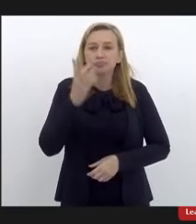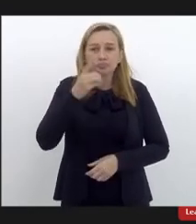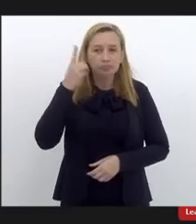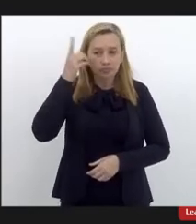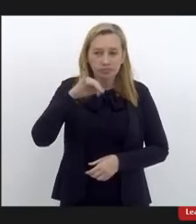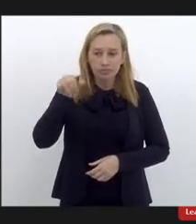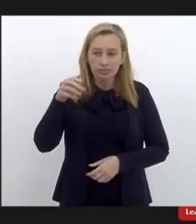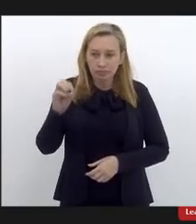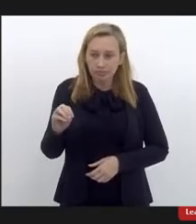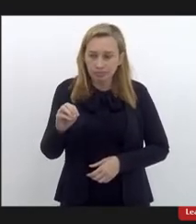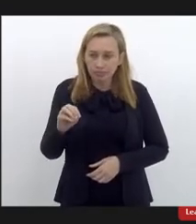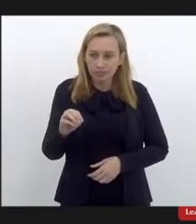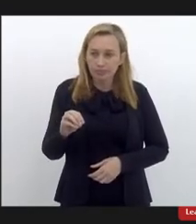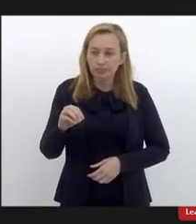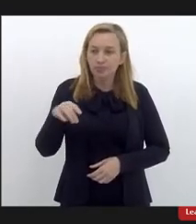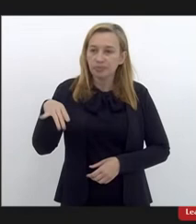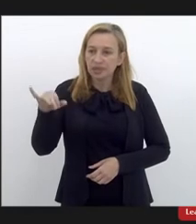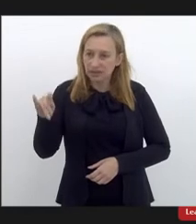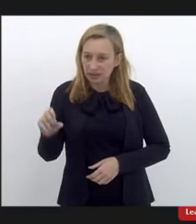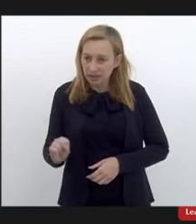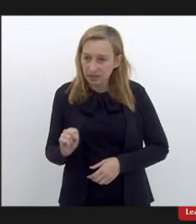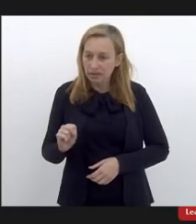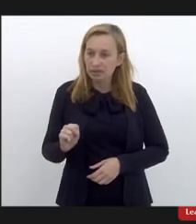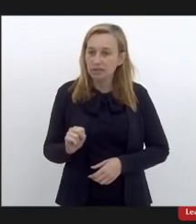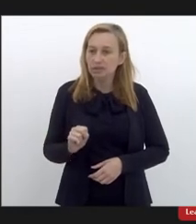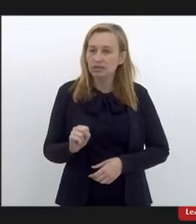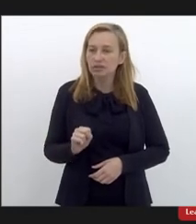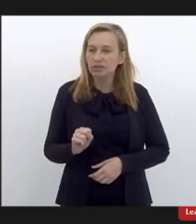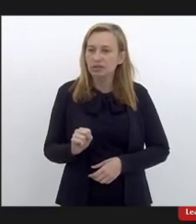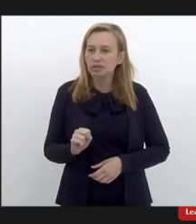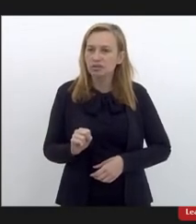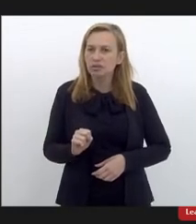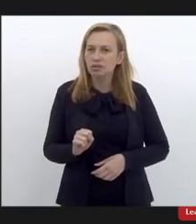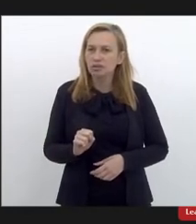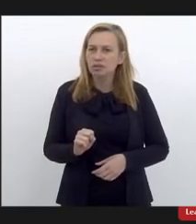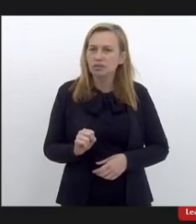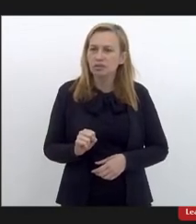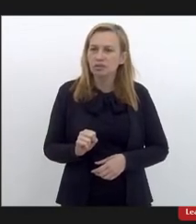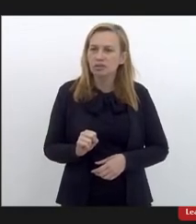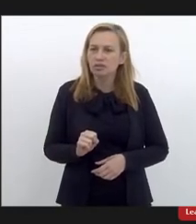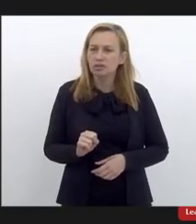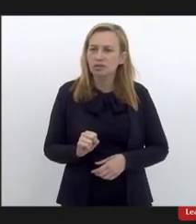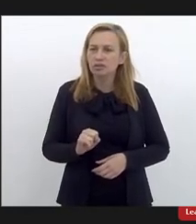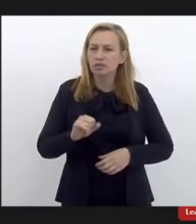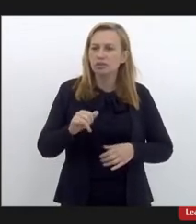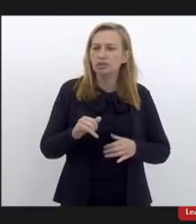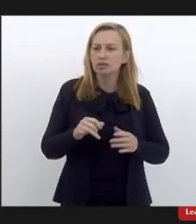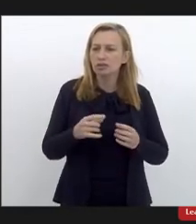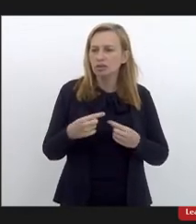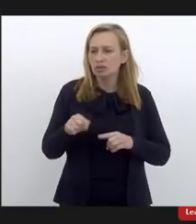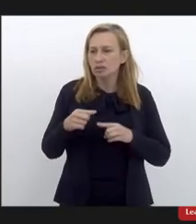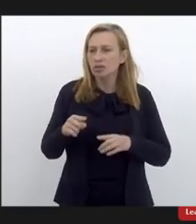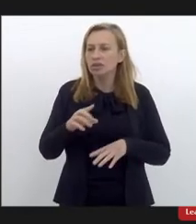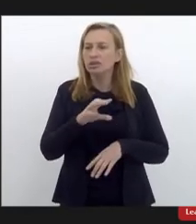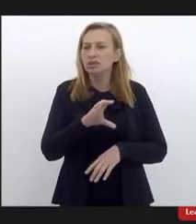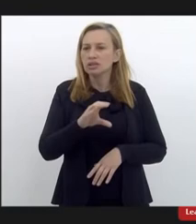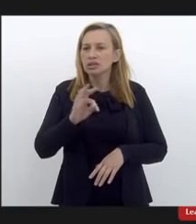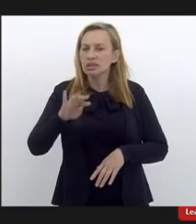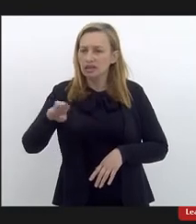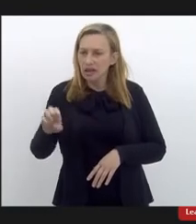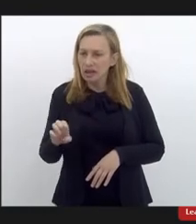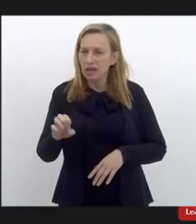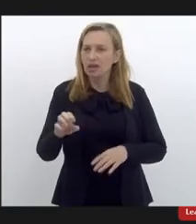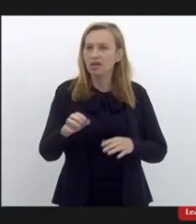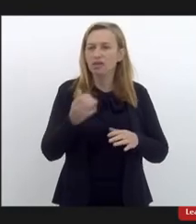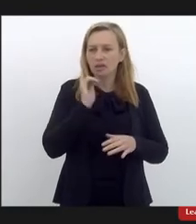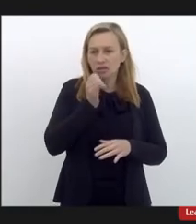Quadros, Jânio Mendes, perdão, que ele faz em função daquela provocação feita pelo TCE, né, do relatório e